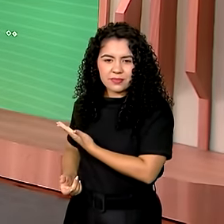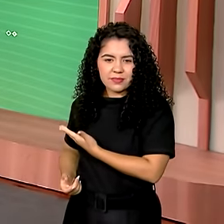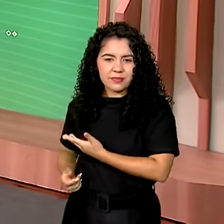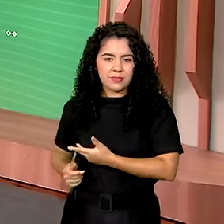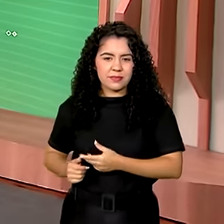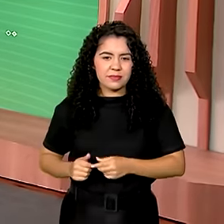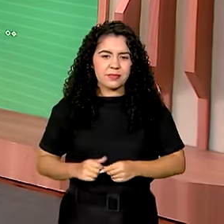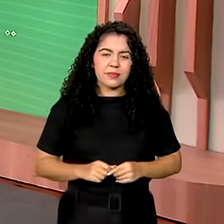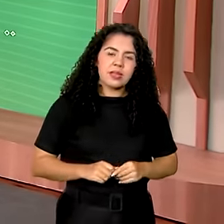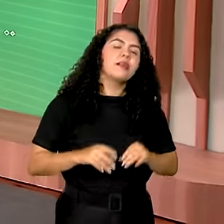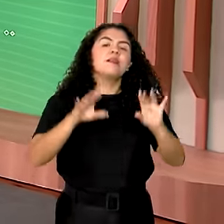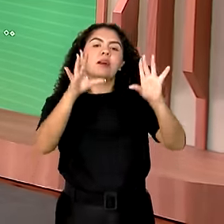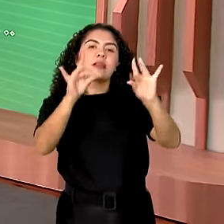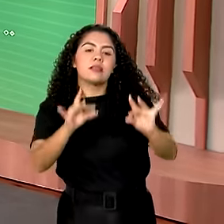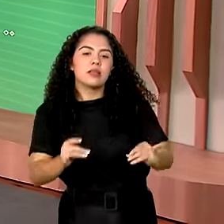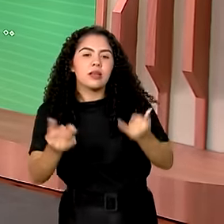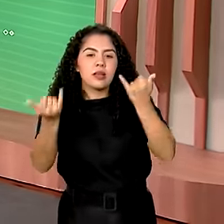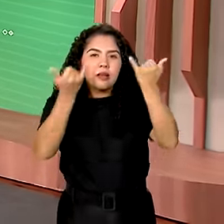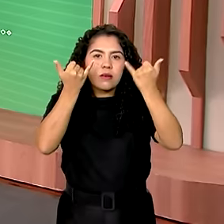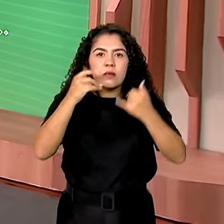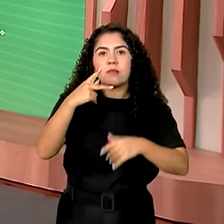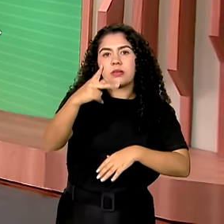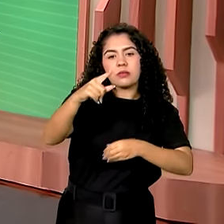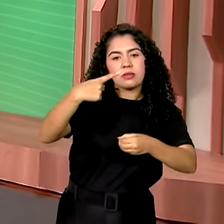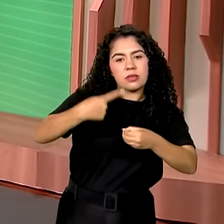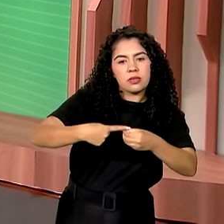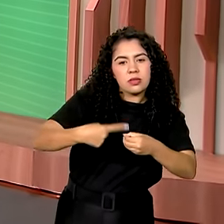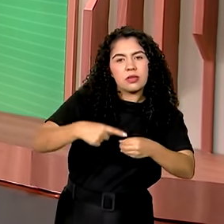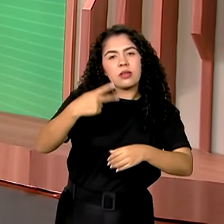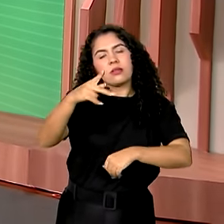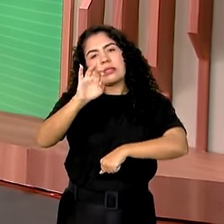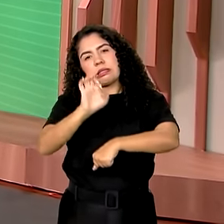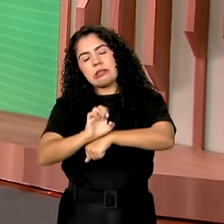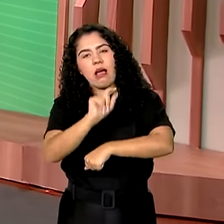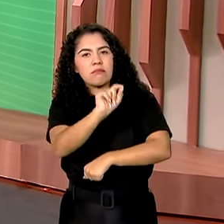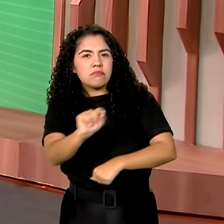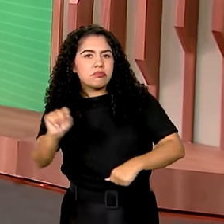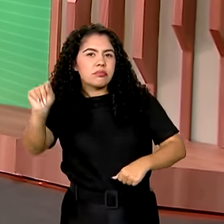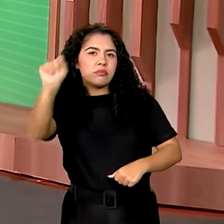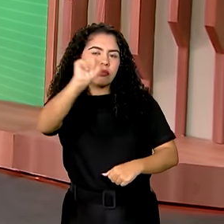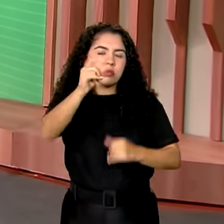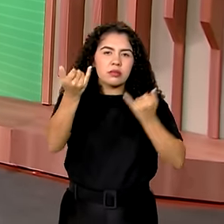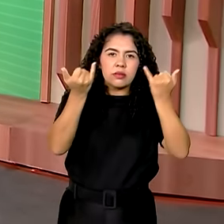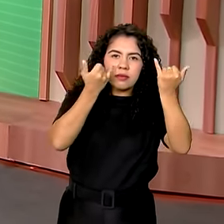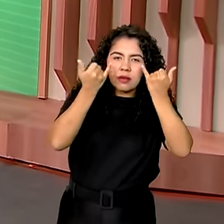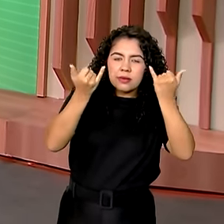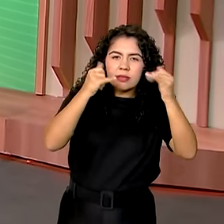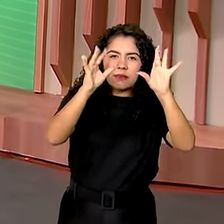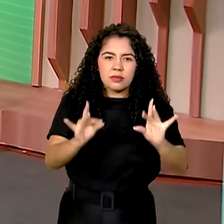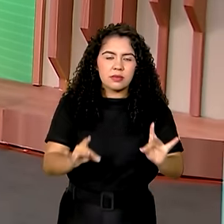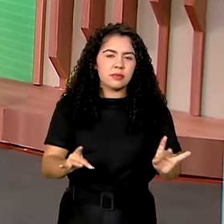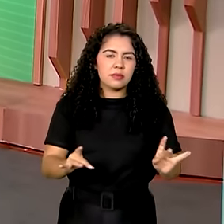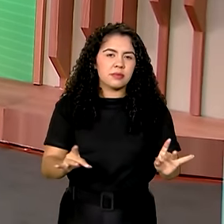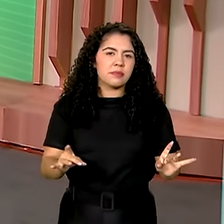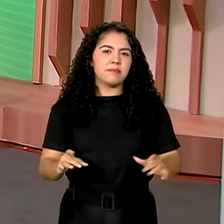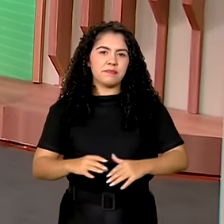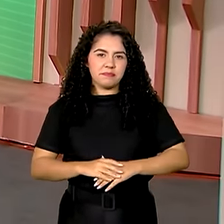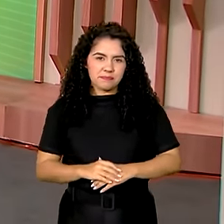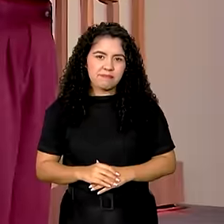gov.br/comunicabr para saber mais sobre o seu município, alguma cidade do seu interesse, a cidade vizinha, qualquer região do